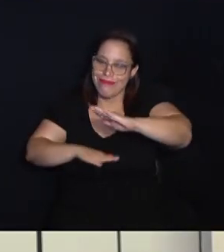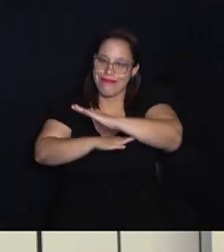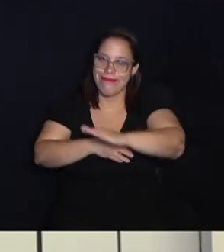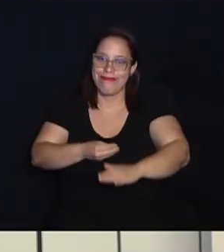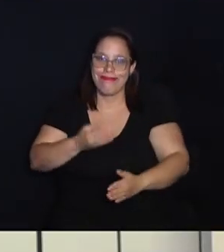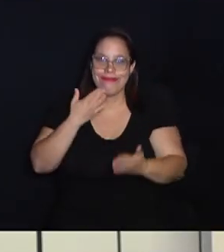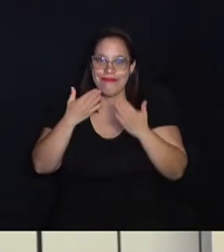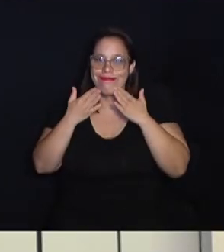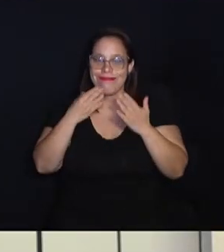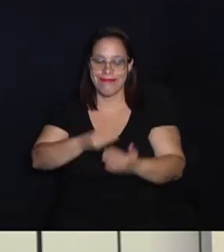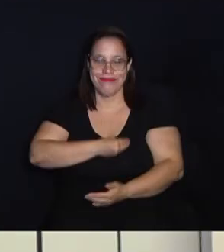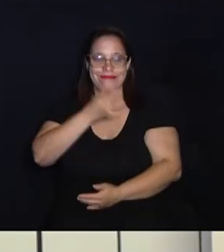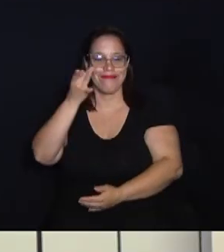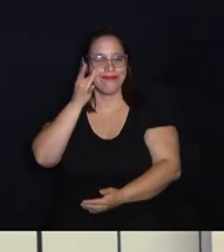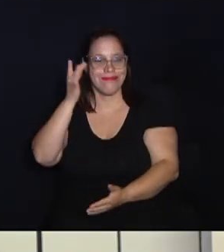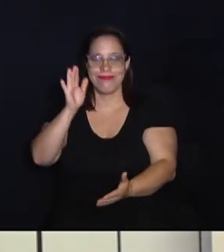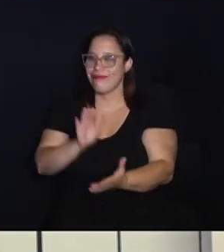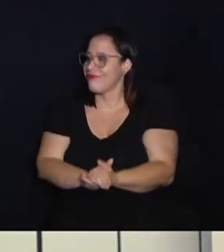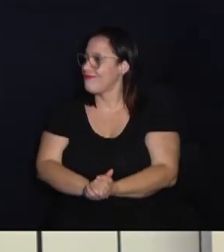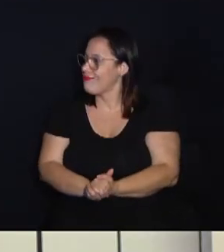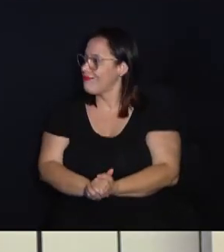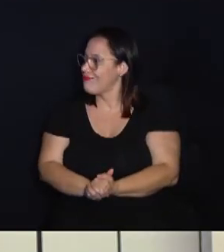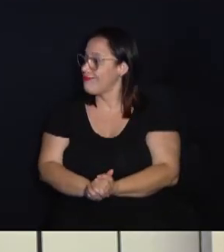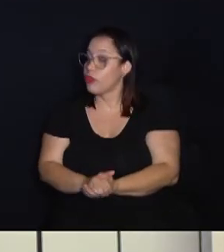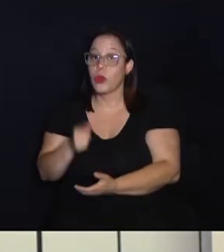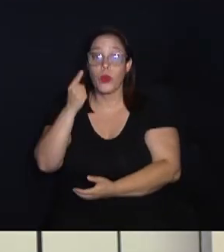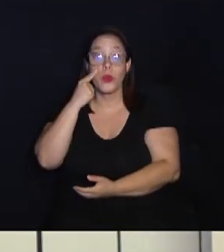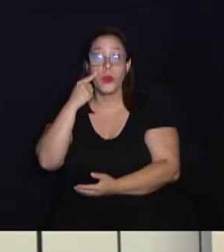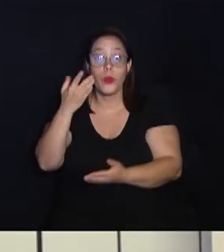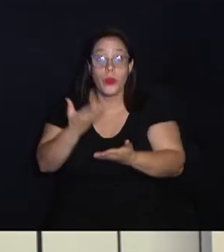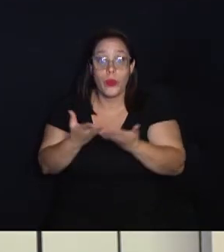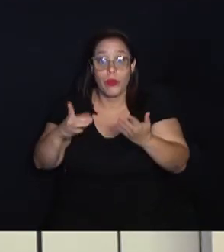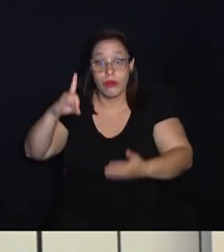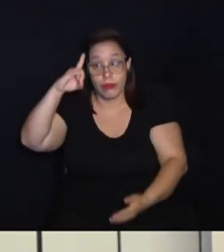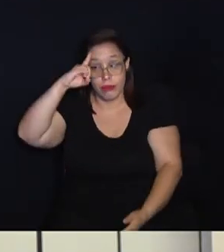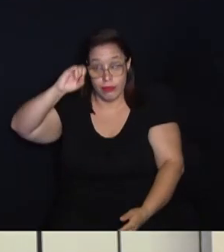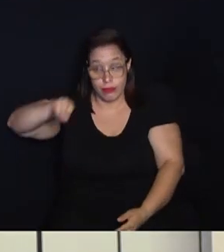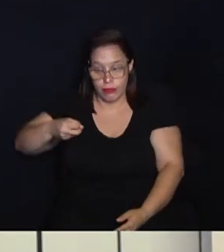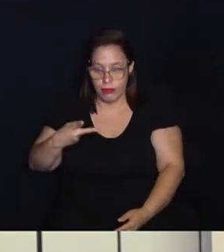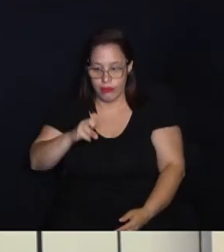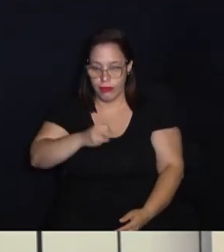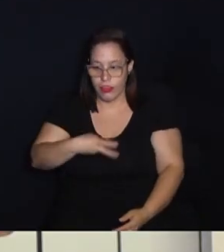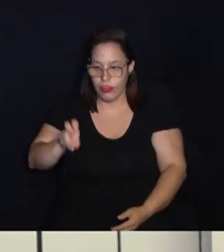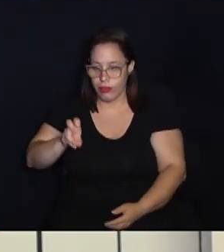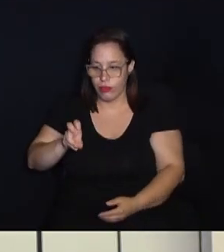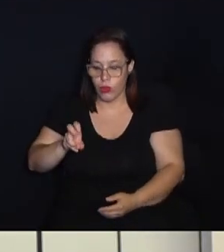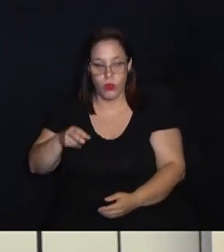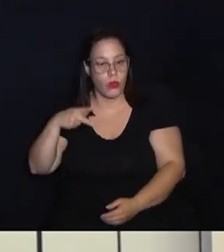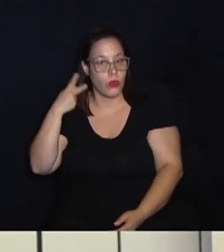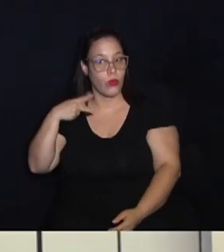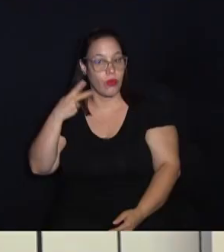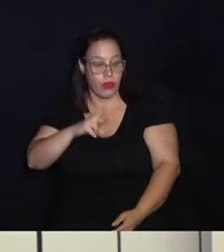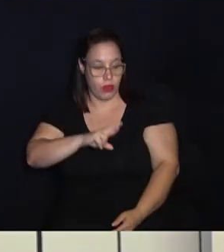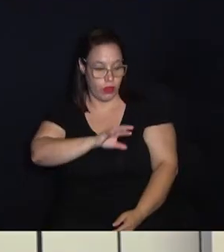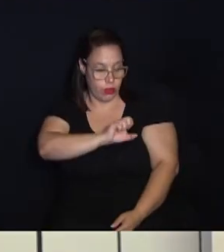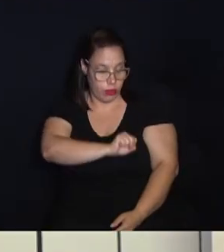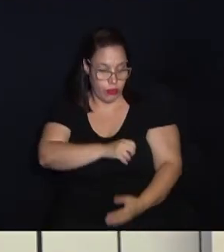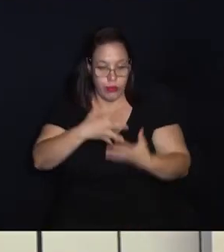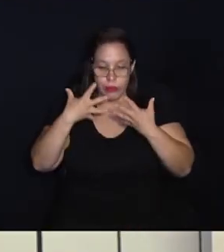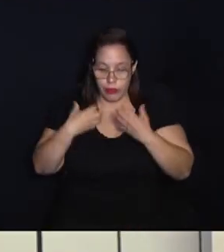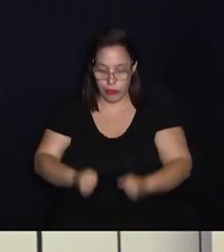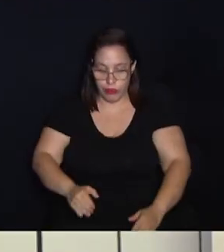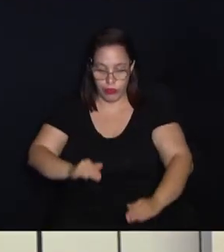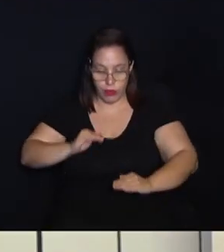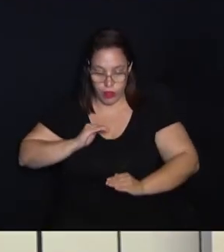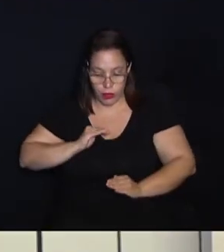telejornal, que a gente conversa ao vivo. E olha só, no dia 1º de janeiro de 2025, o vereador Luiz Rossini tomou posse